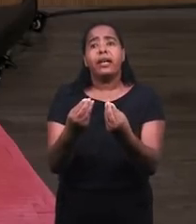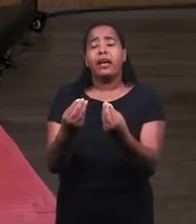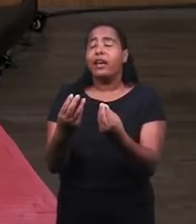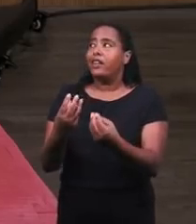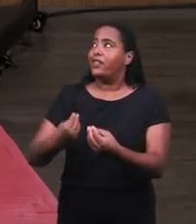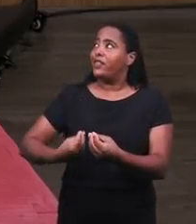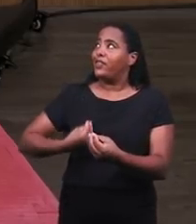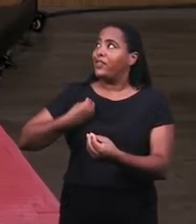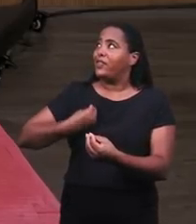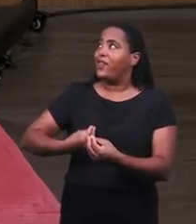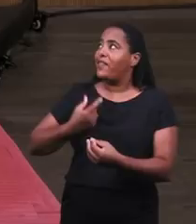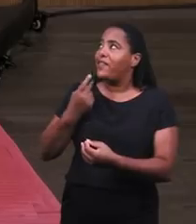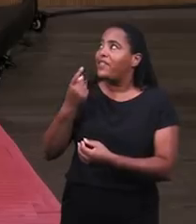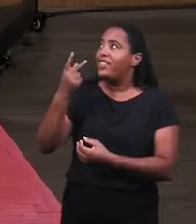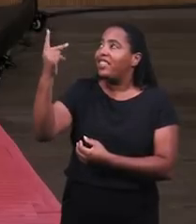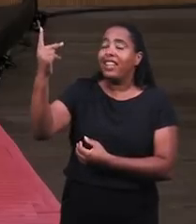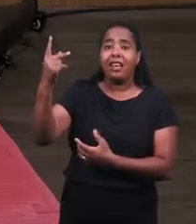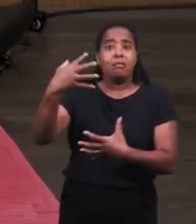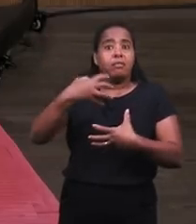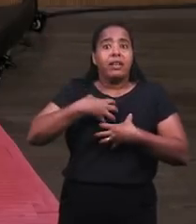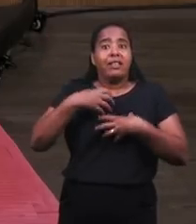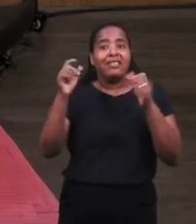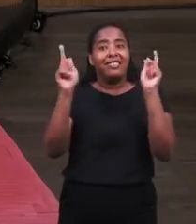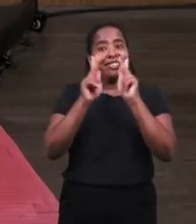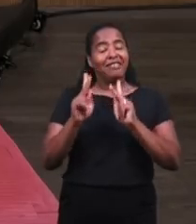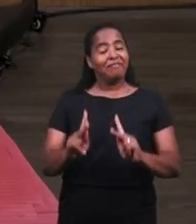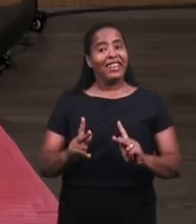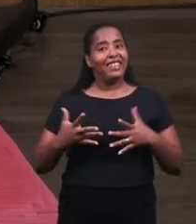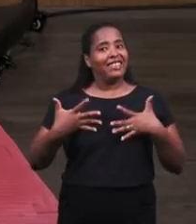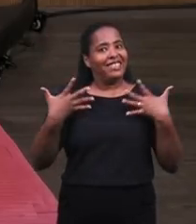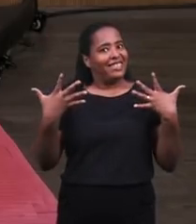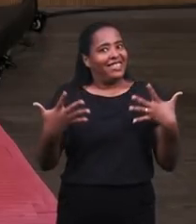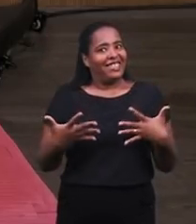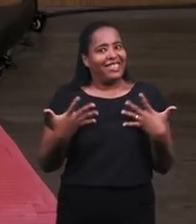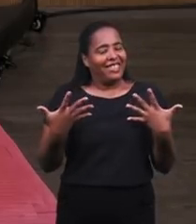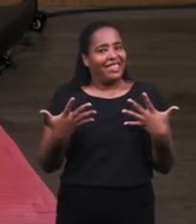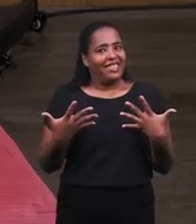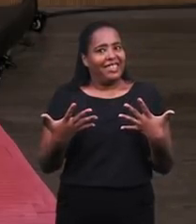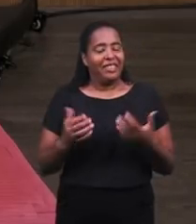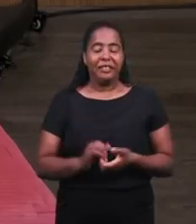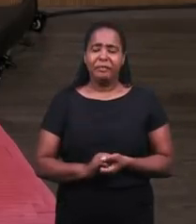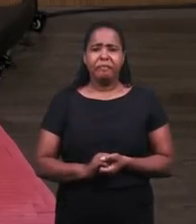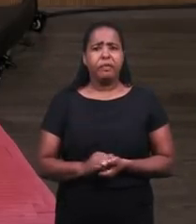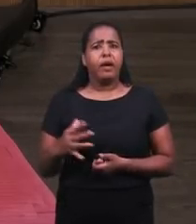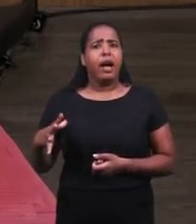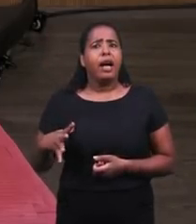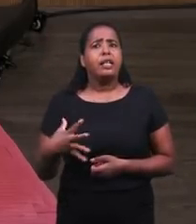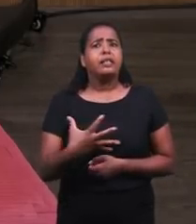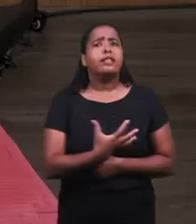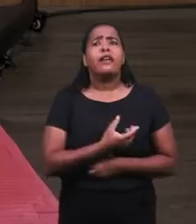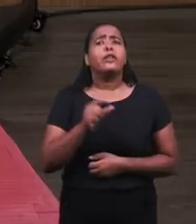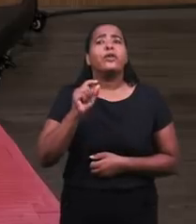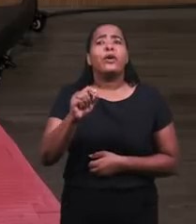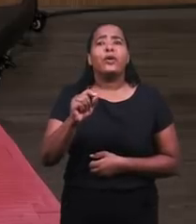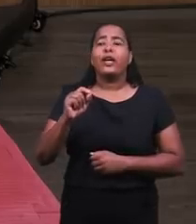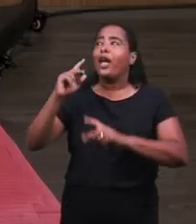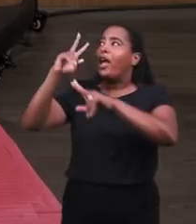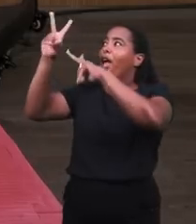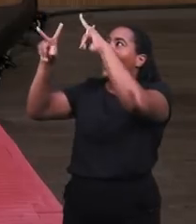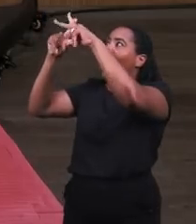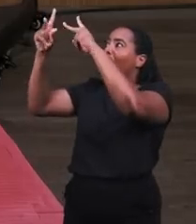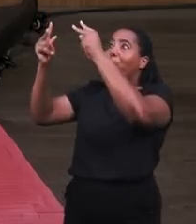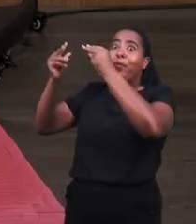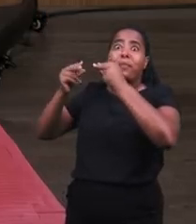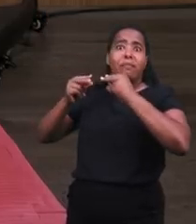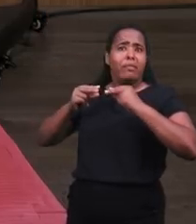eterna com Deus, para nos dar paz, para nos dar alegria. Então a salvação, ela é um presente de